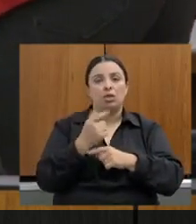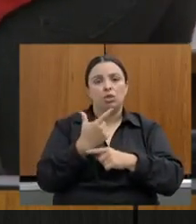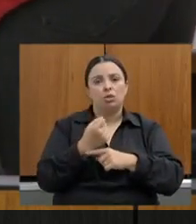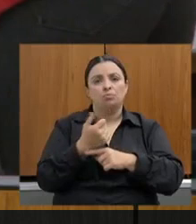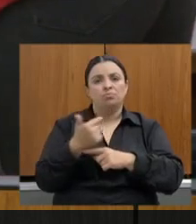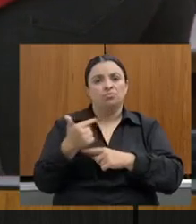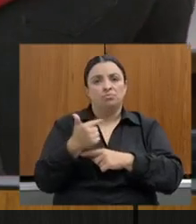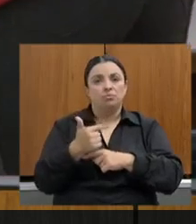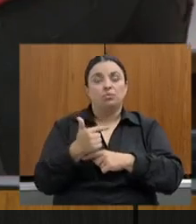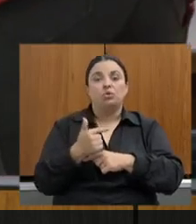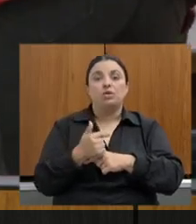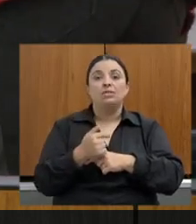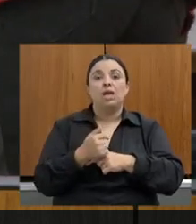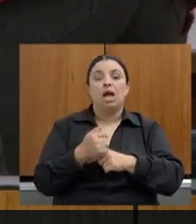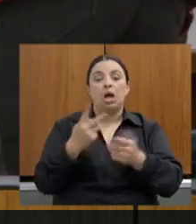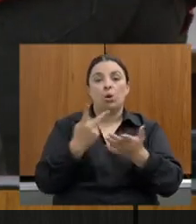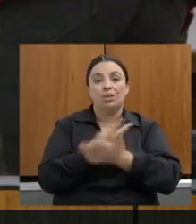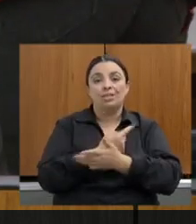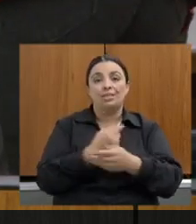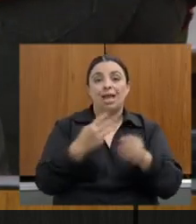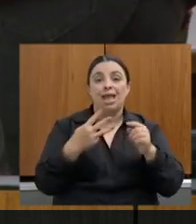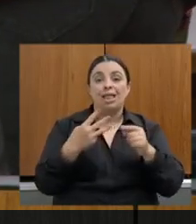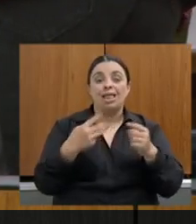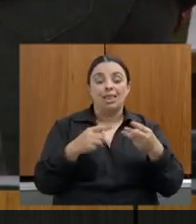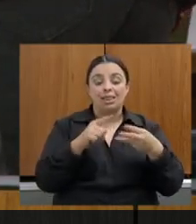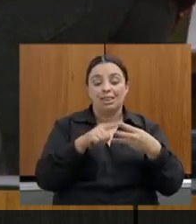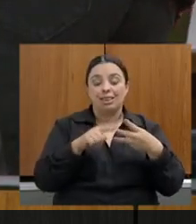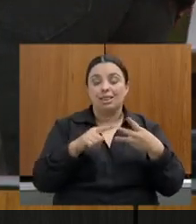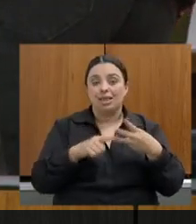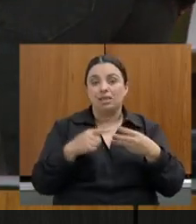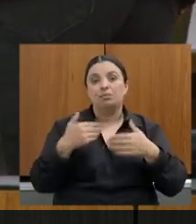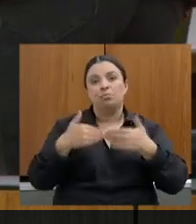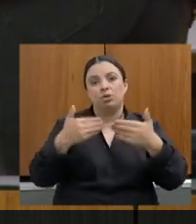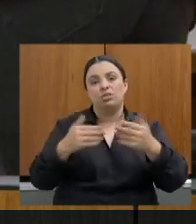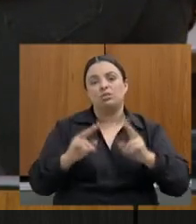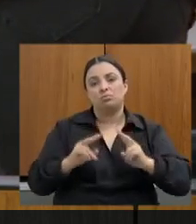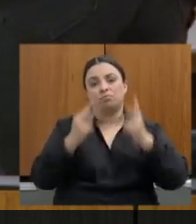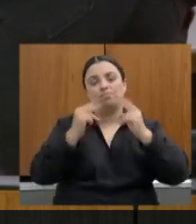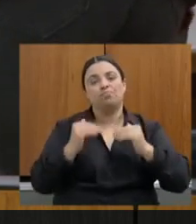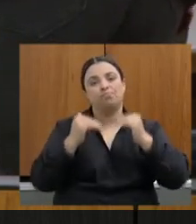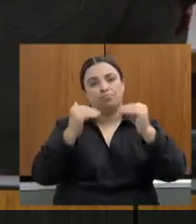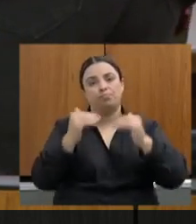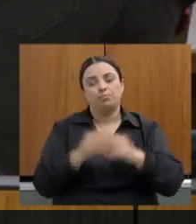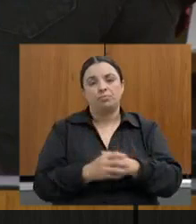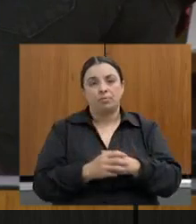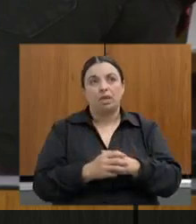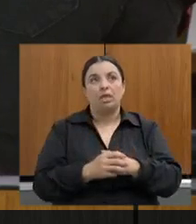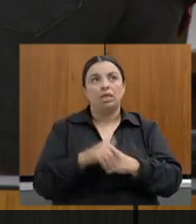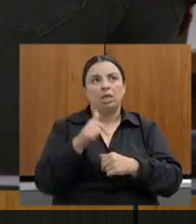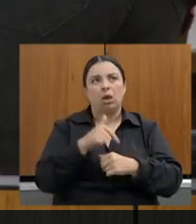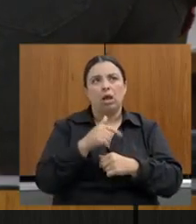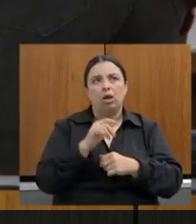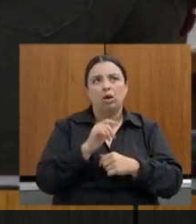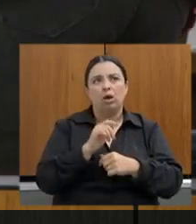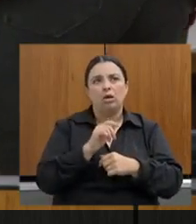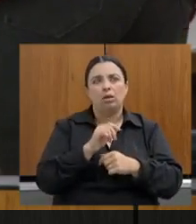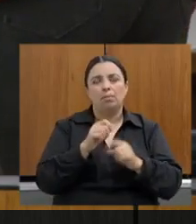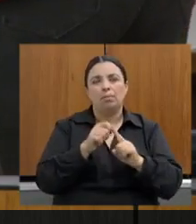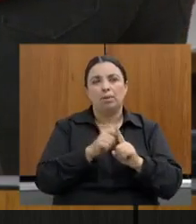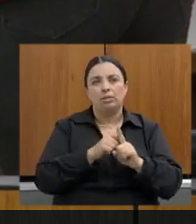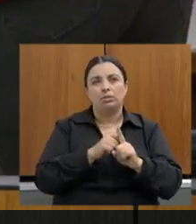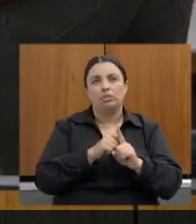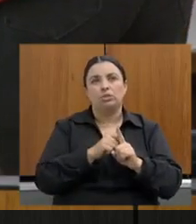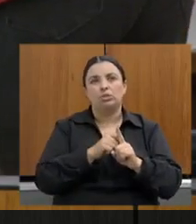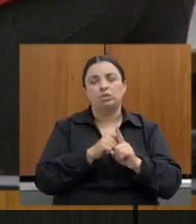ao mês de dezembro de 2021 final agora que é acabou de se encerrar né que é o mês